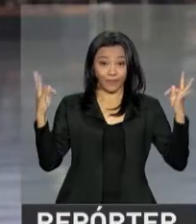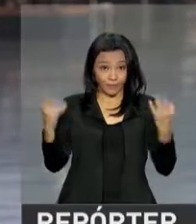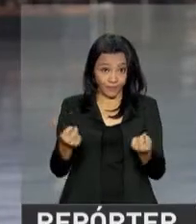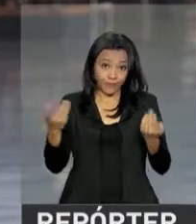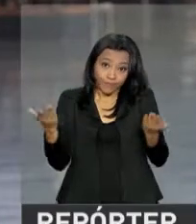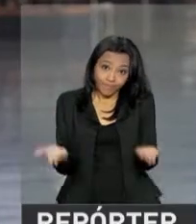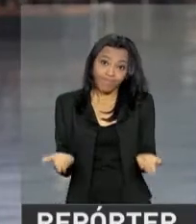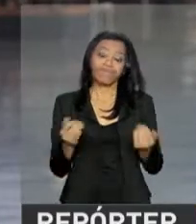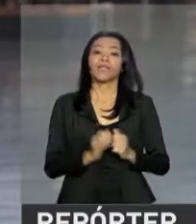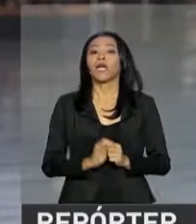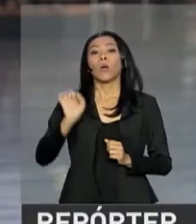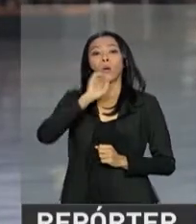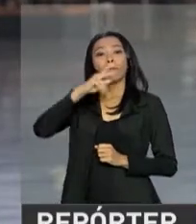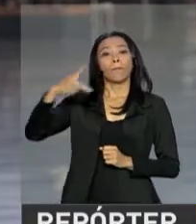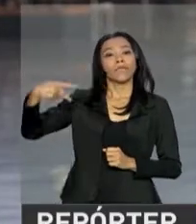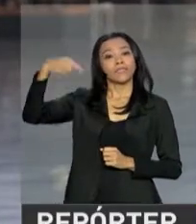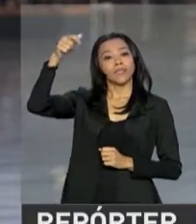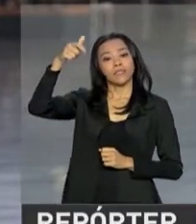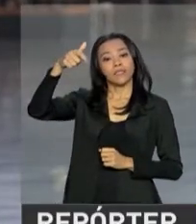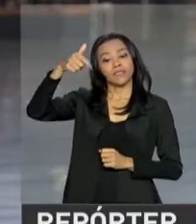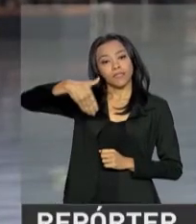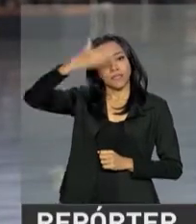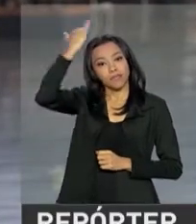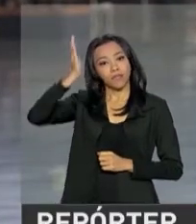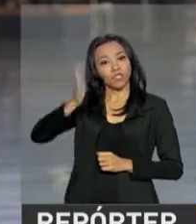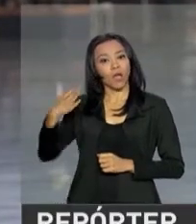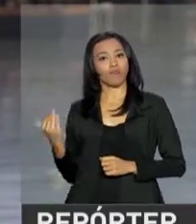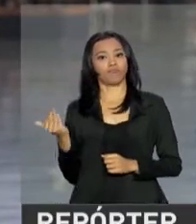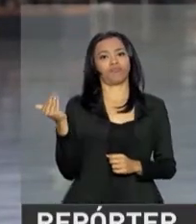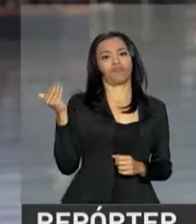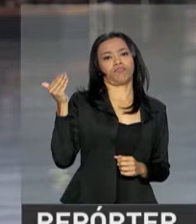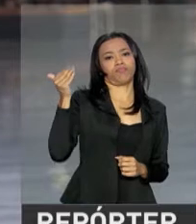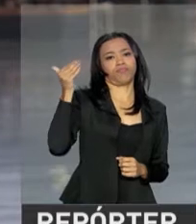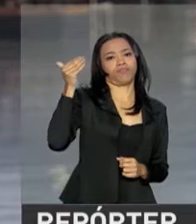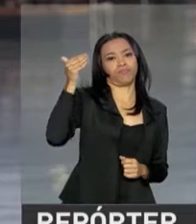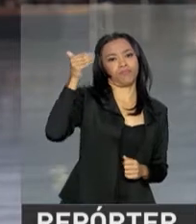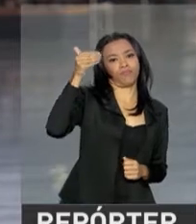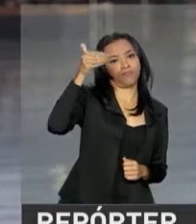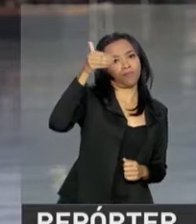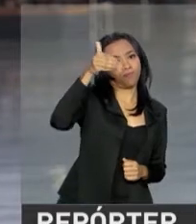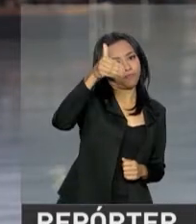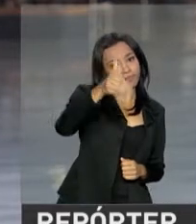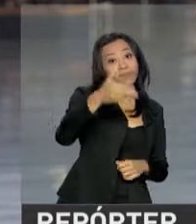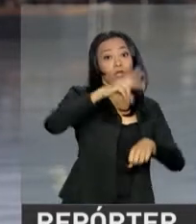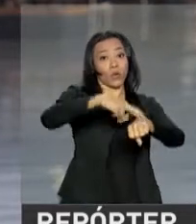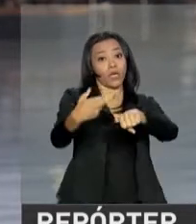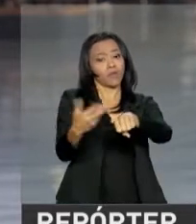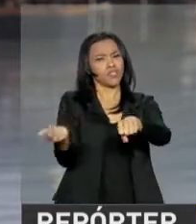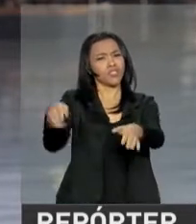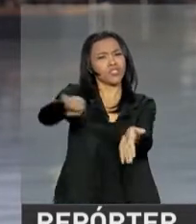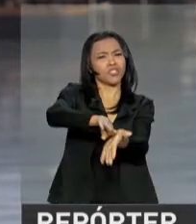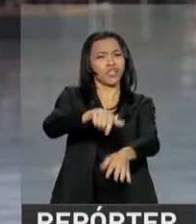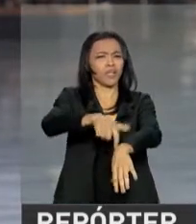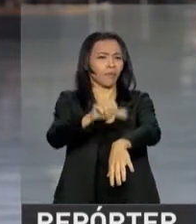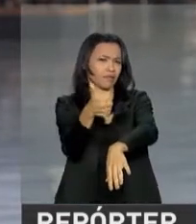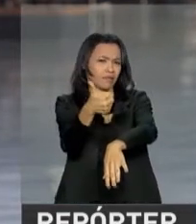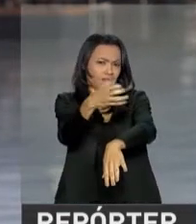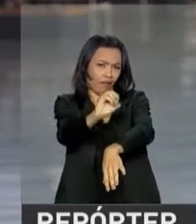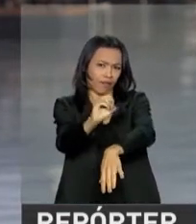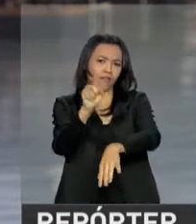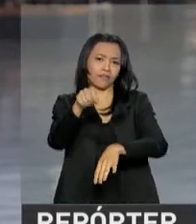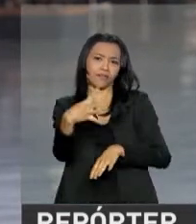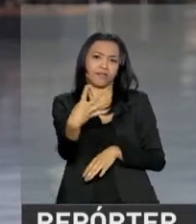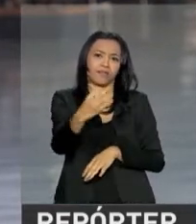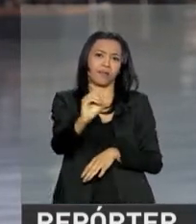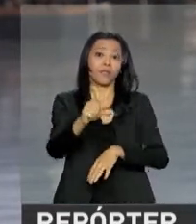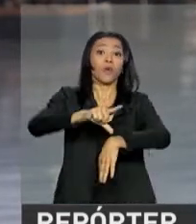Thaisa, o presidente Michel Temer já está a caminho de Roraima e a previsão é que ele chegue por volta das 10h40 da manhã à Boa Vista, no